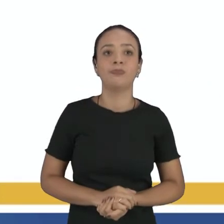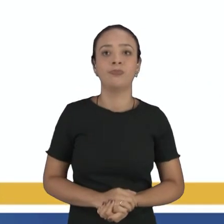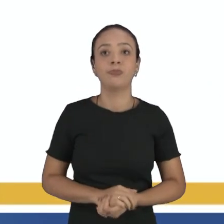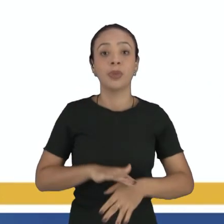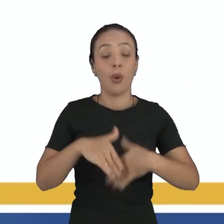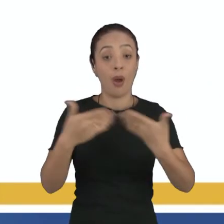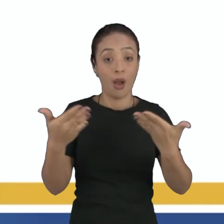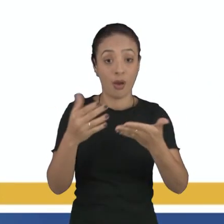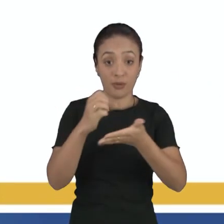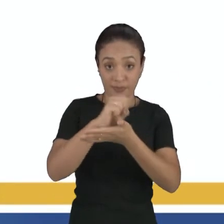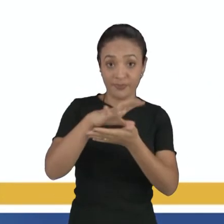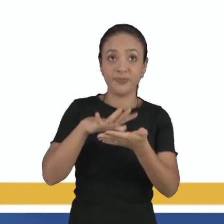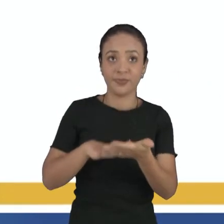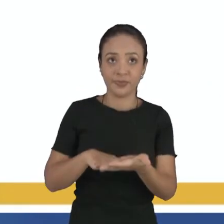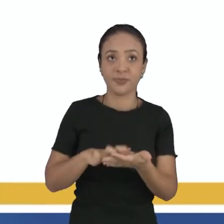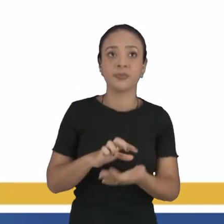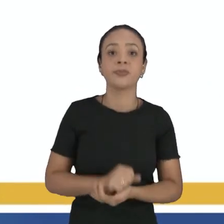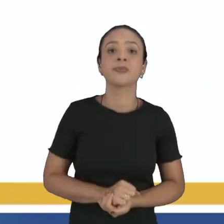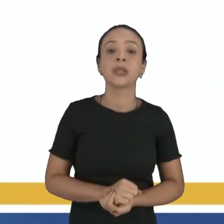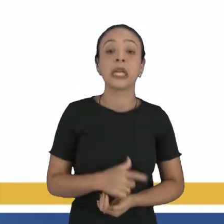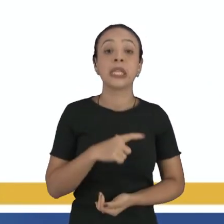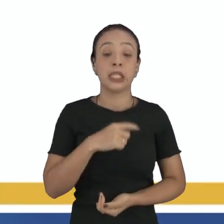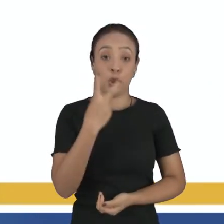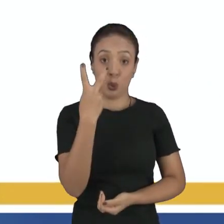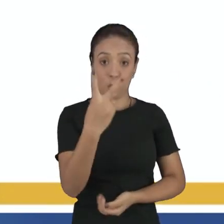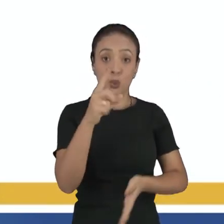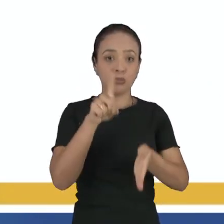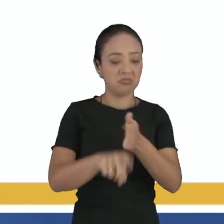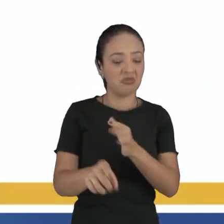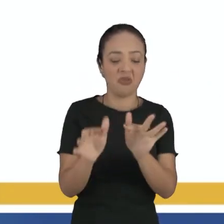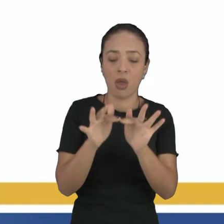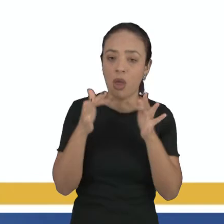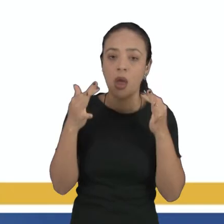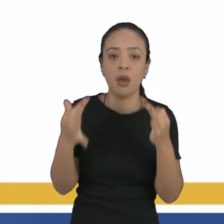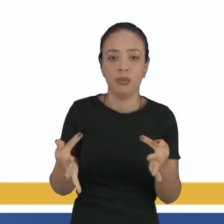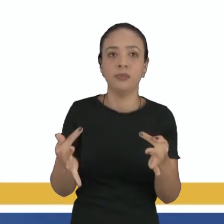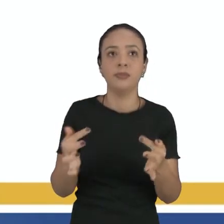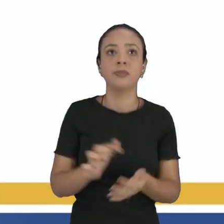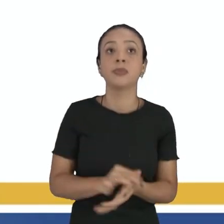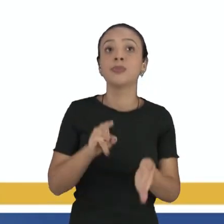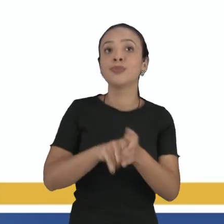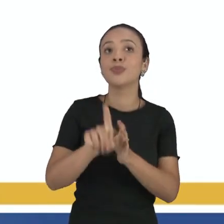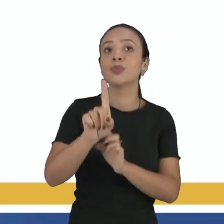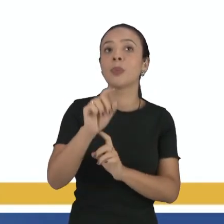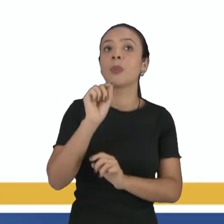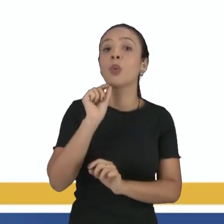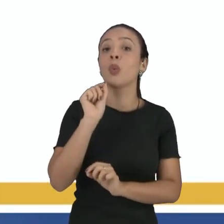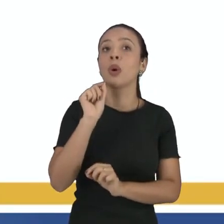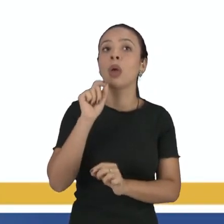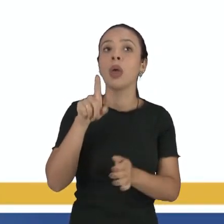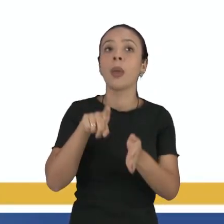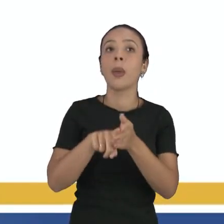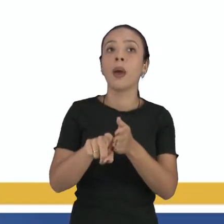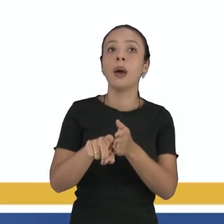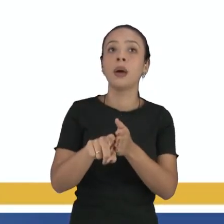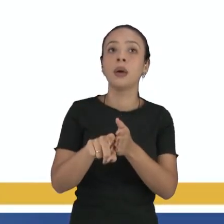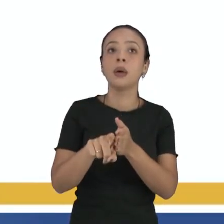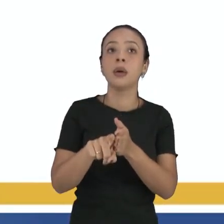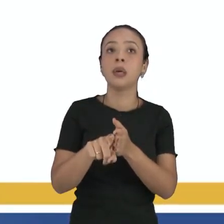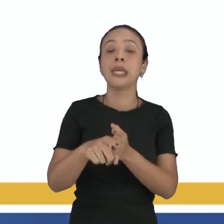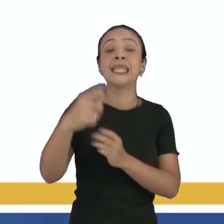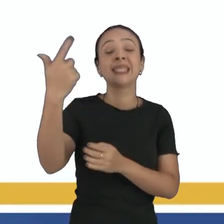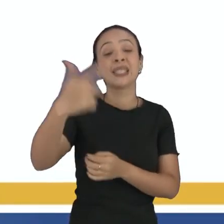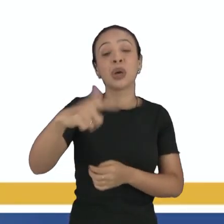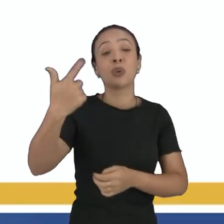Partindo para o nosso exercitando, tá, gente? Nós temos aí duas questões bem simples, tá? A questão número 1 pergunta: a não ocorrência